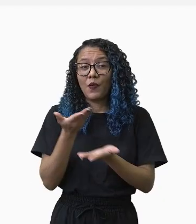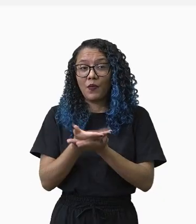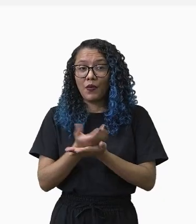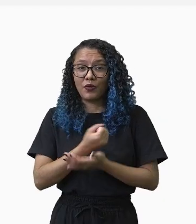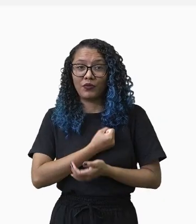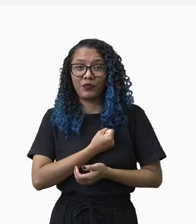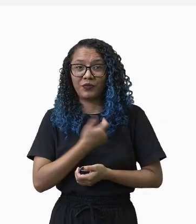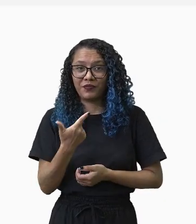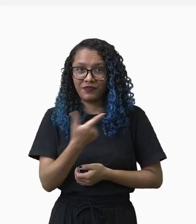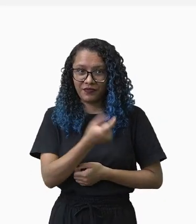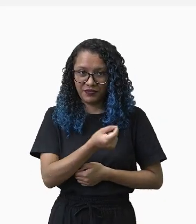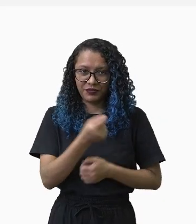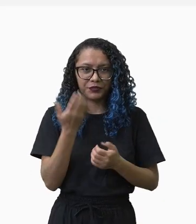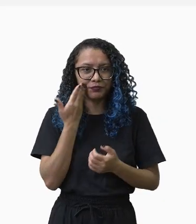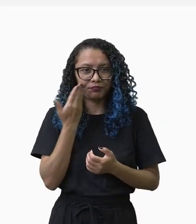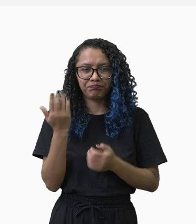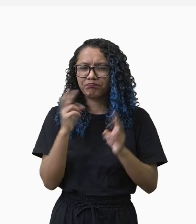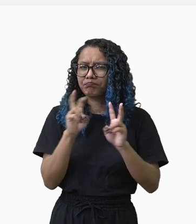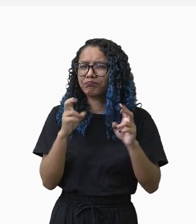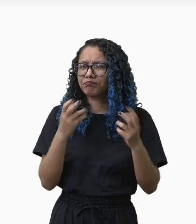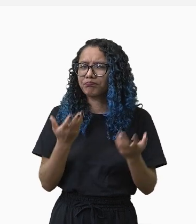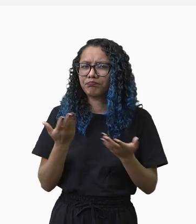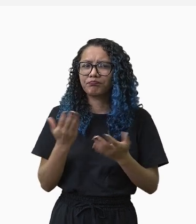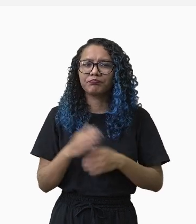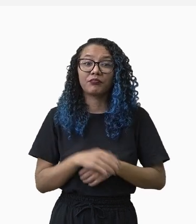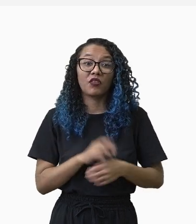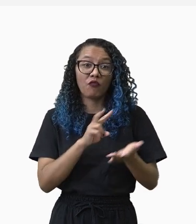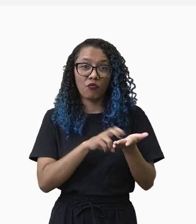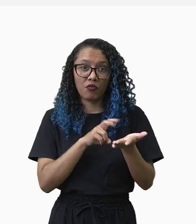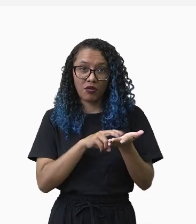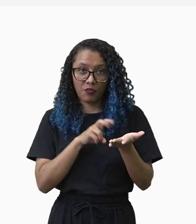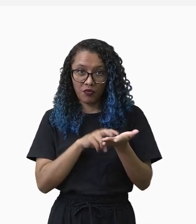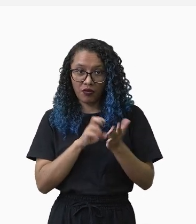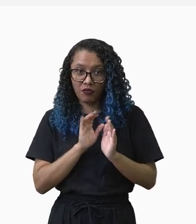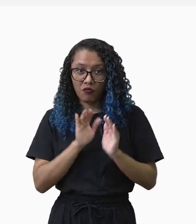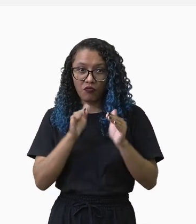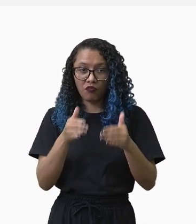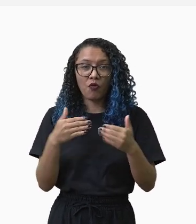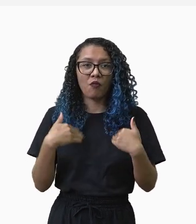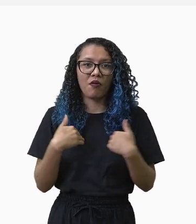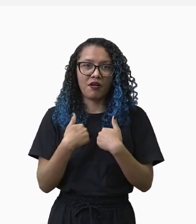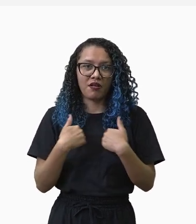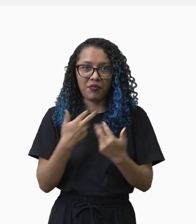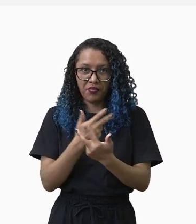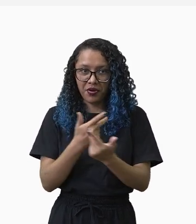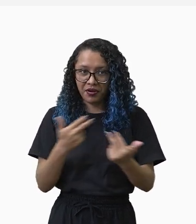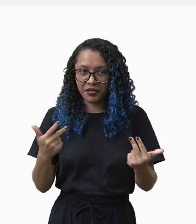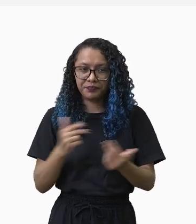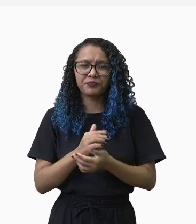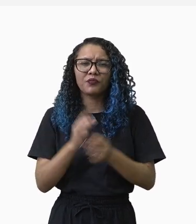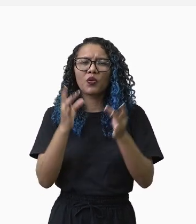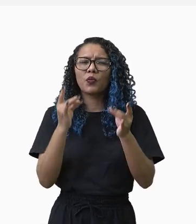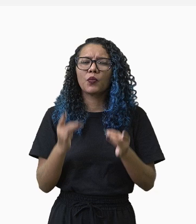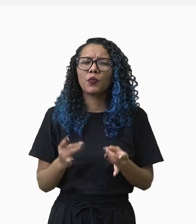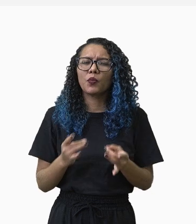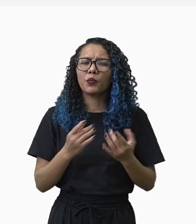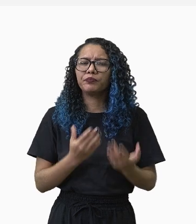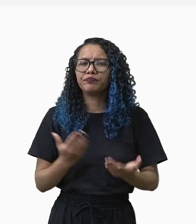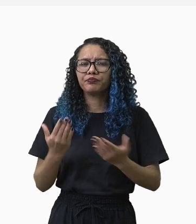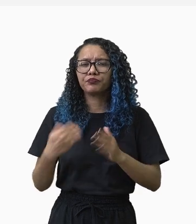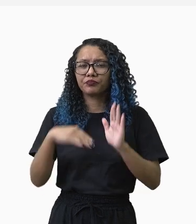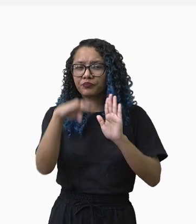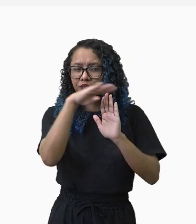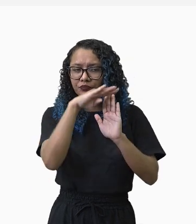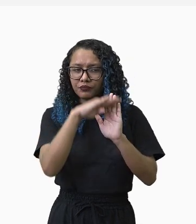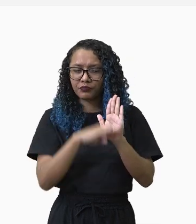20 objeto de conhecimento vocabulrio animales detalhamento listagem